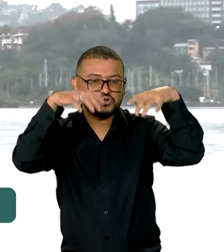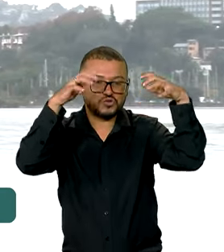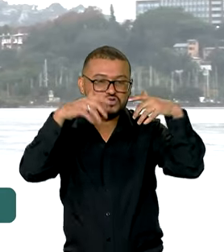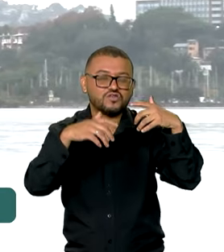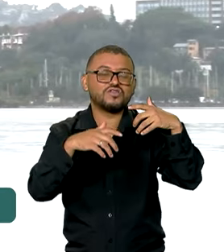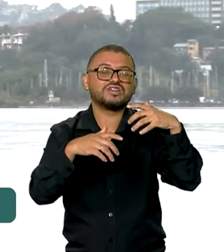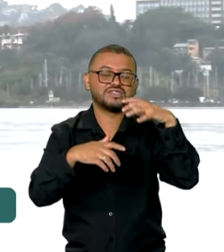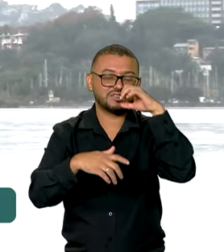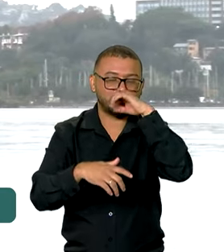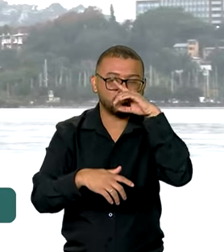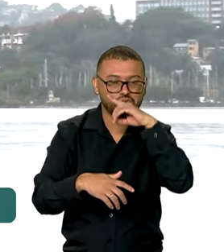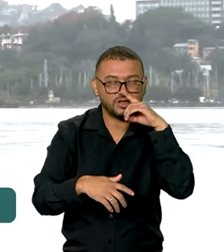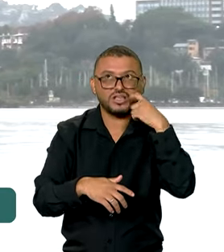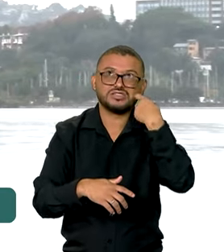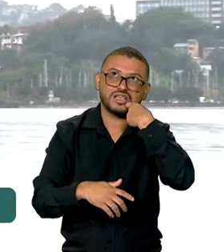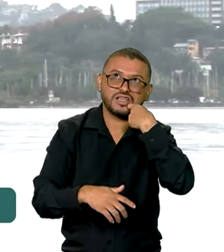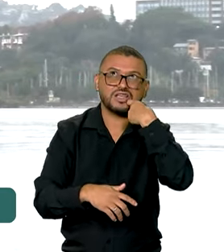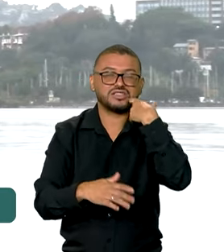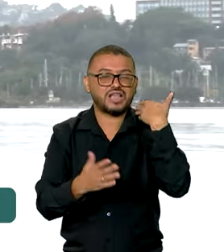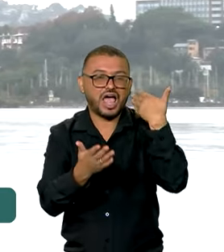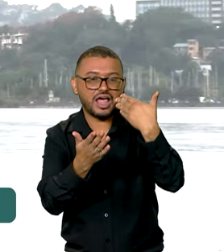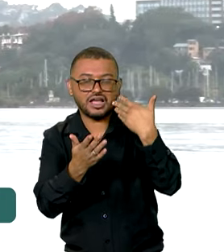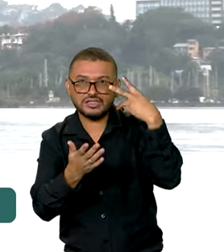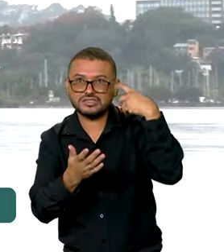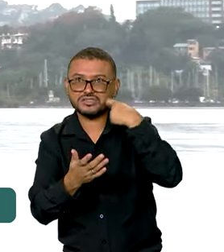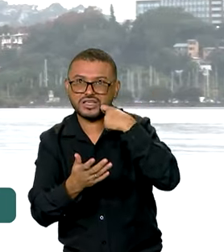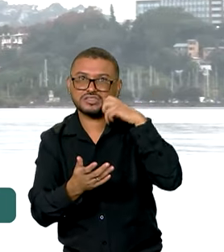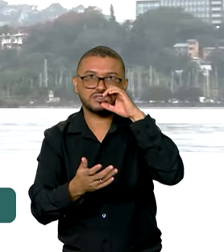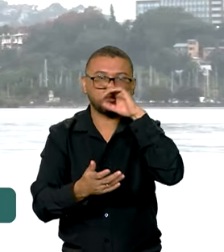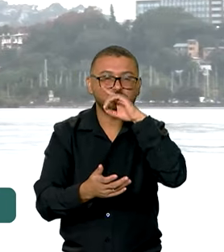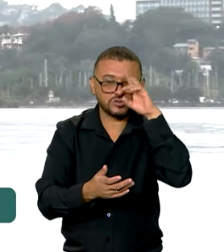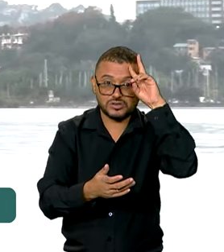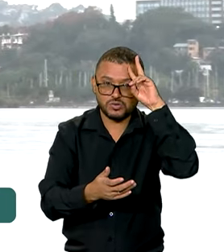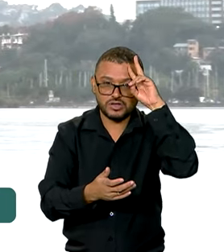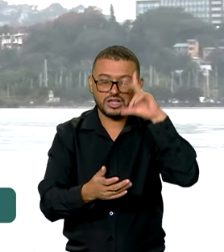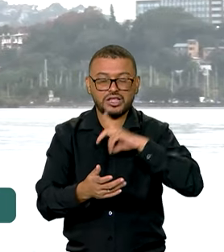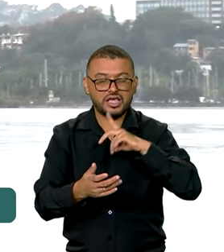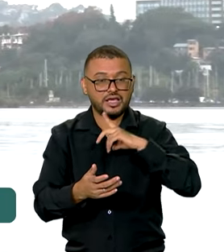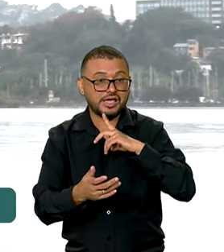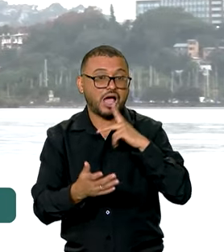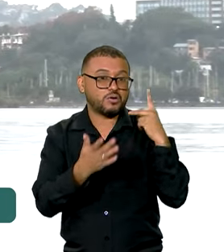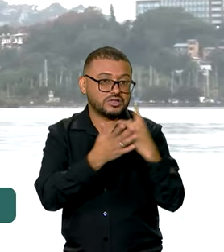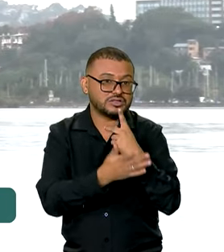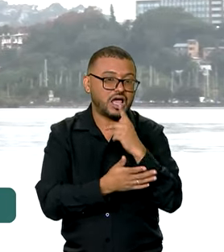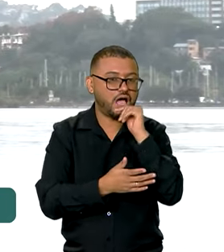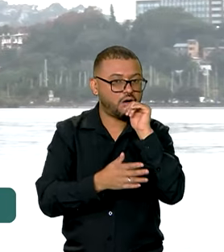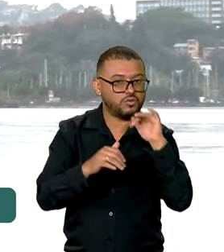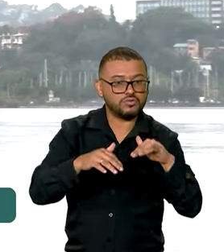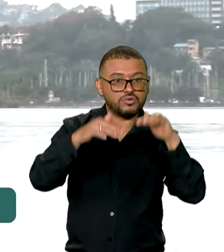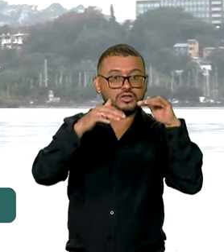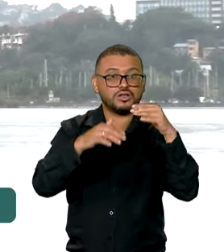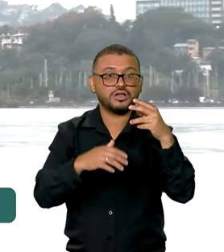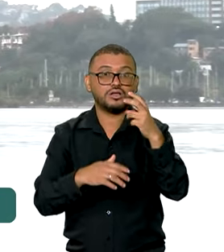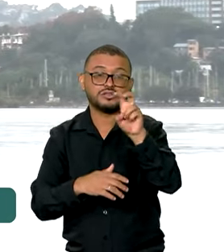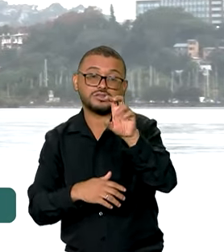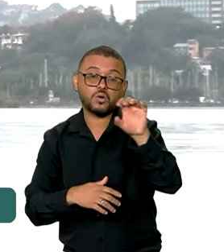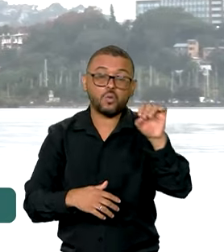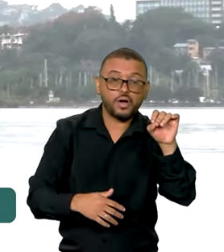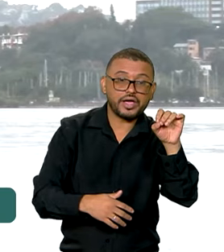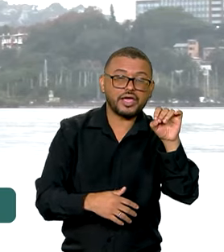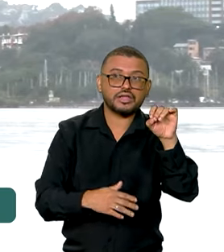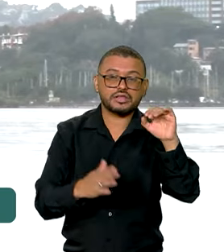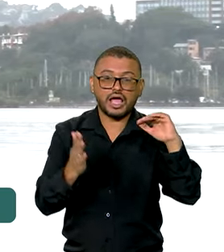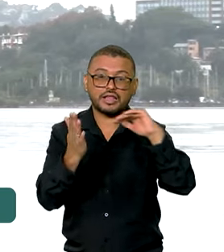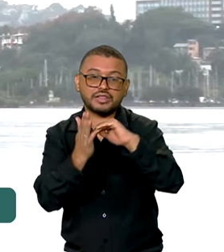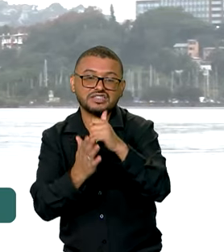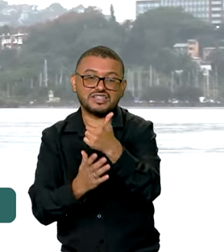neste fim de semana, de sexta a segunda-feira. Os volumes acumulados para o período devem ficar entre 50 e